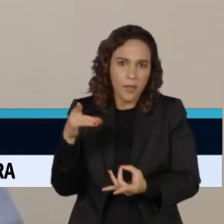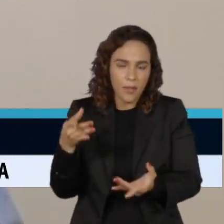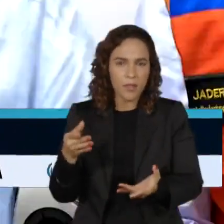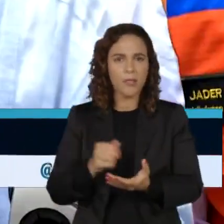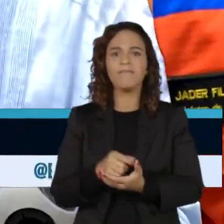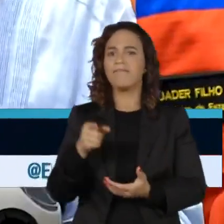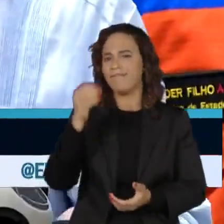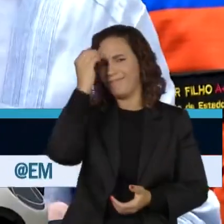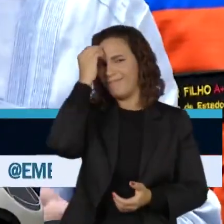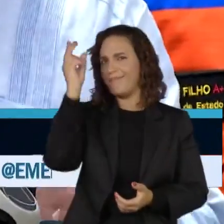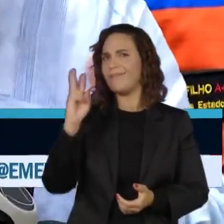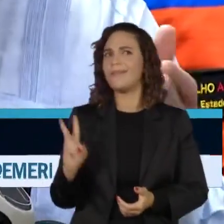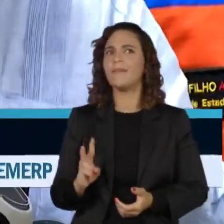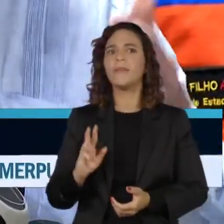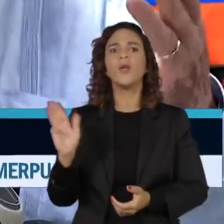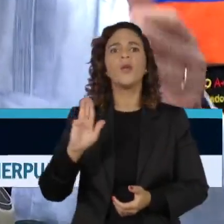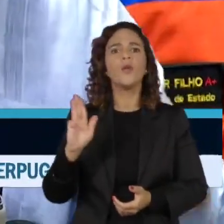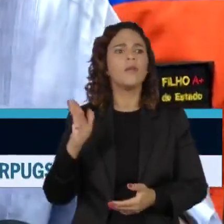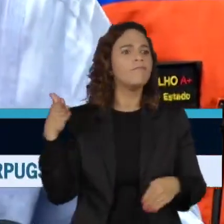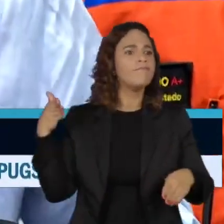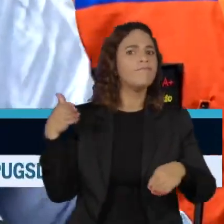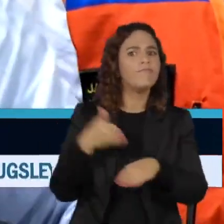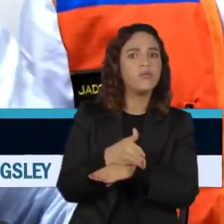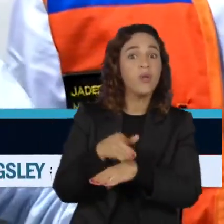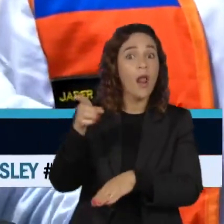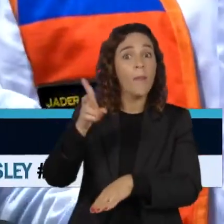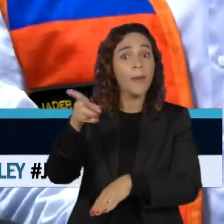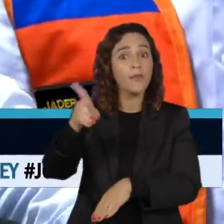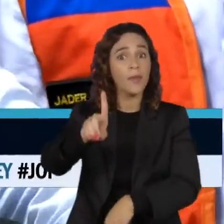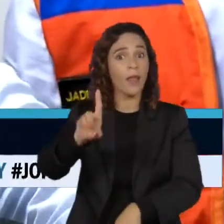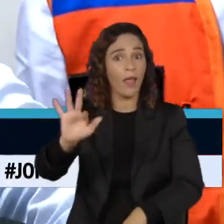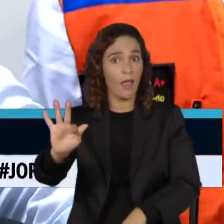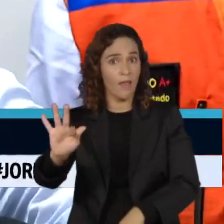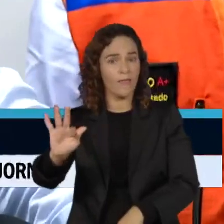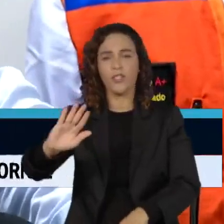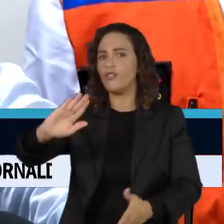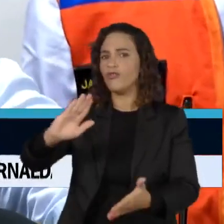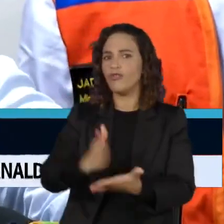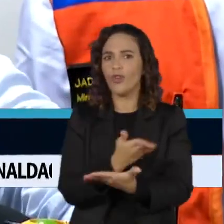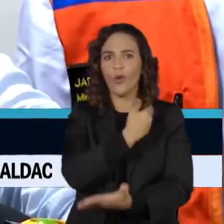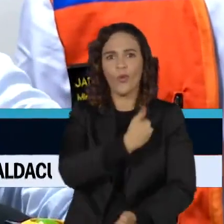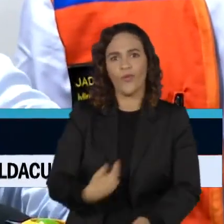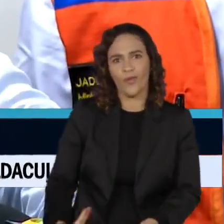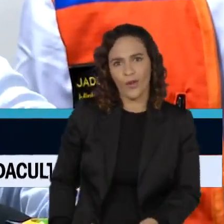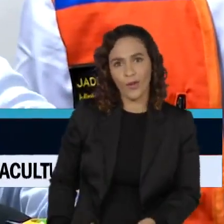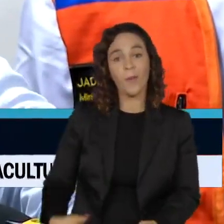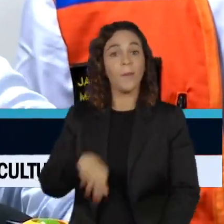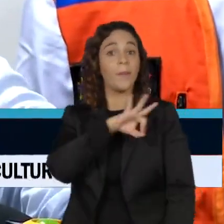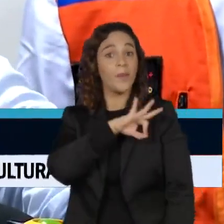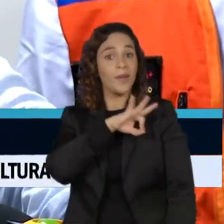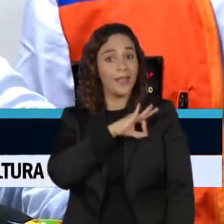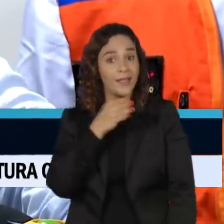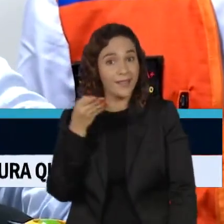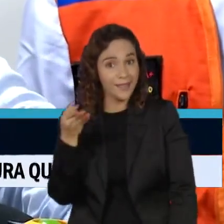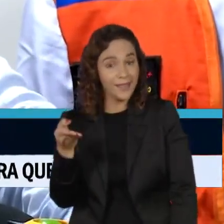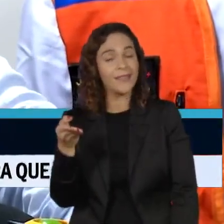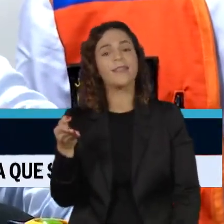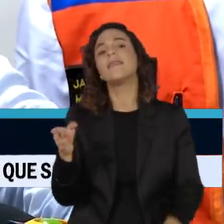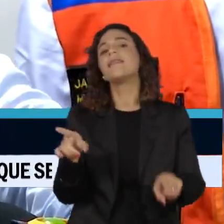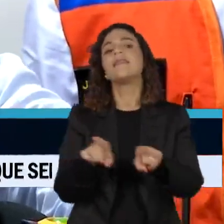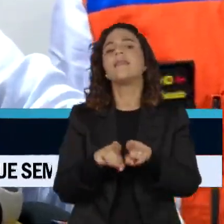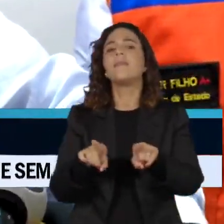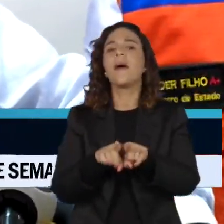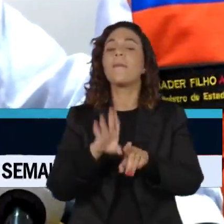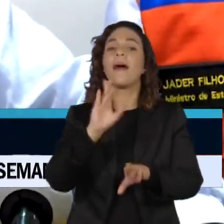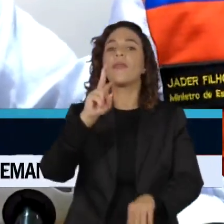foi sagaz, ele fez uma intervenção no Distrito Federal, na Polícia do Distrito Federal, mas não uma